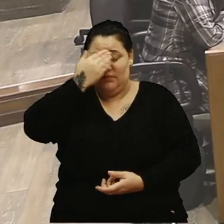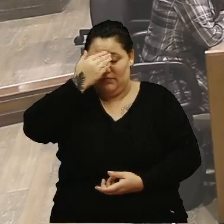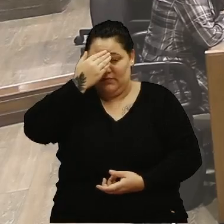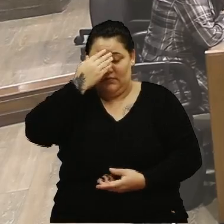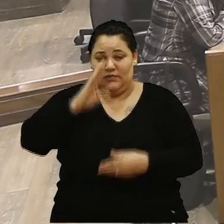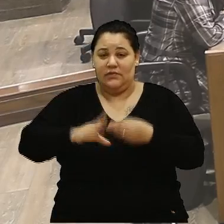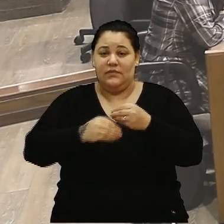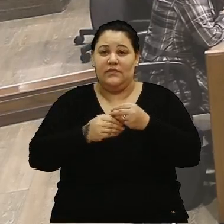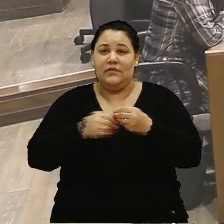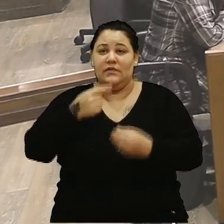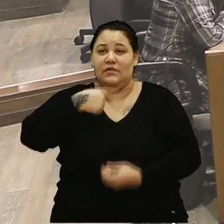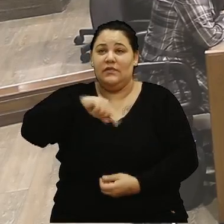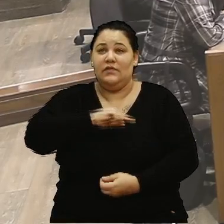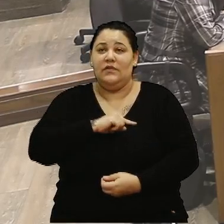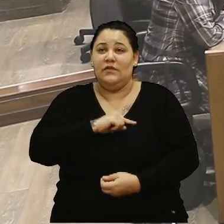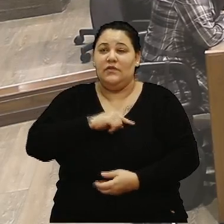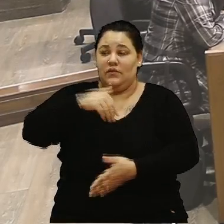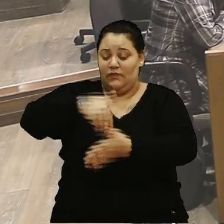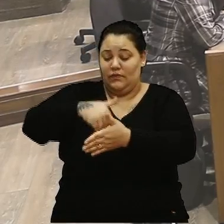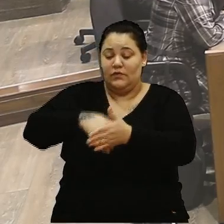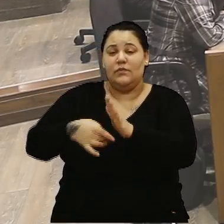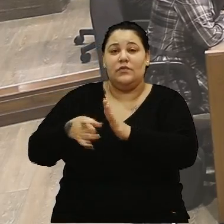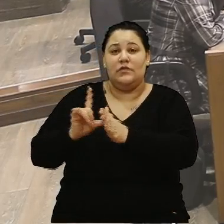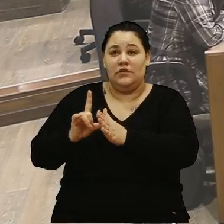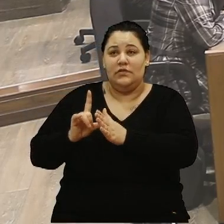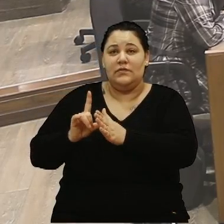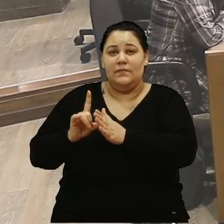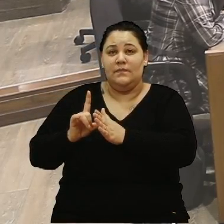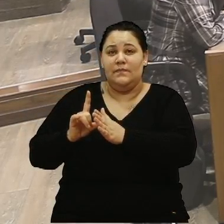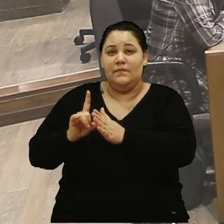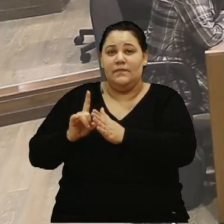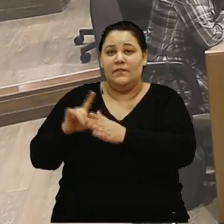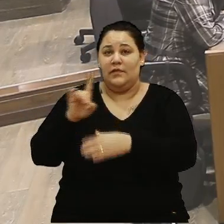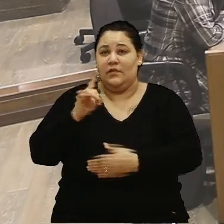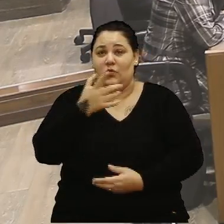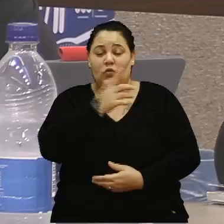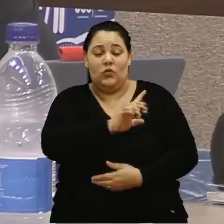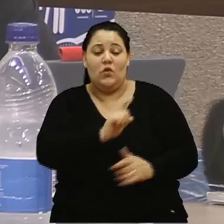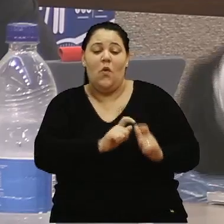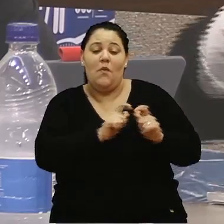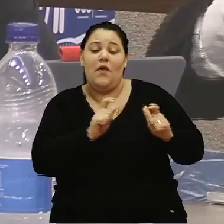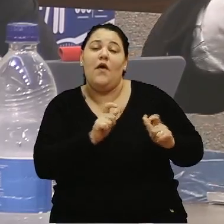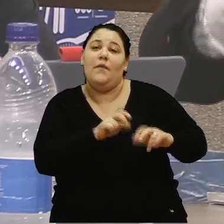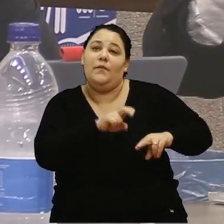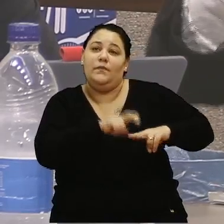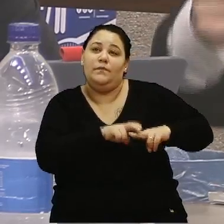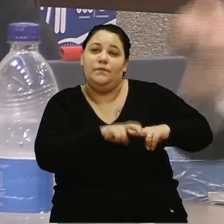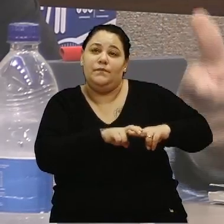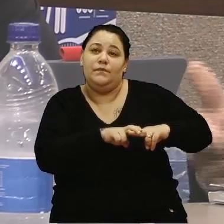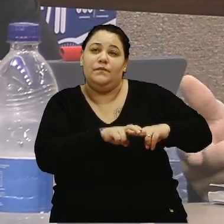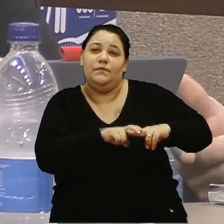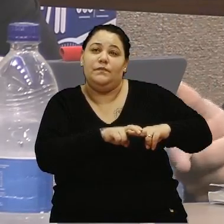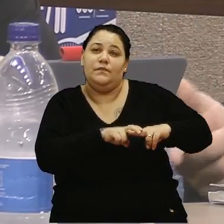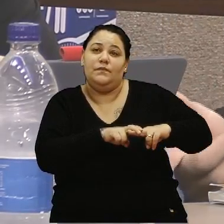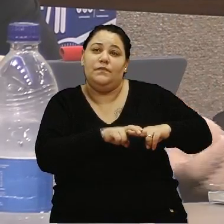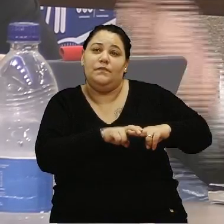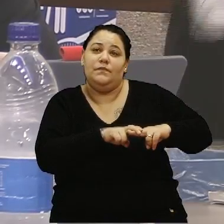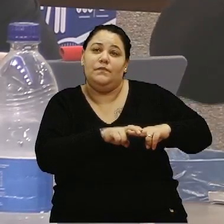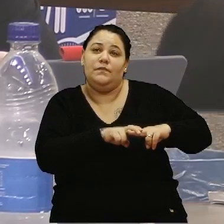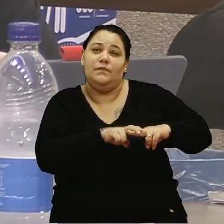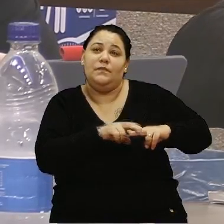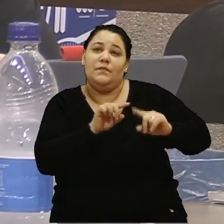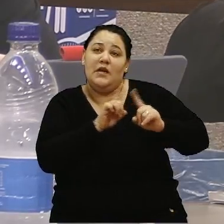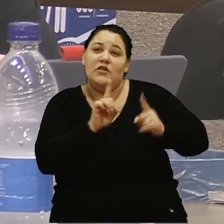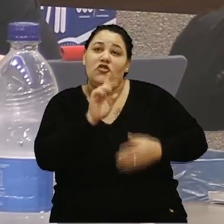Nós acabamos de votar anteriormente não contra o aumento de cadeiras. Só que daqui a alguns minutos mais, nós